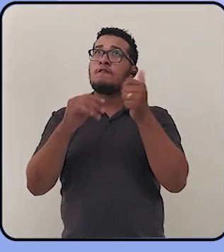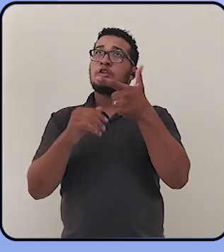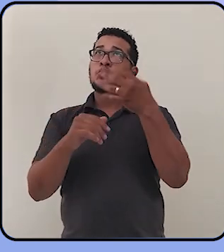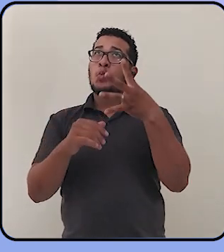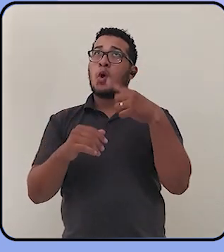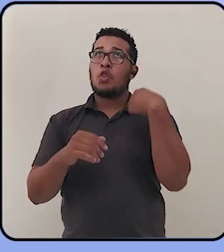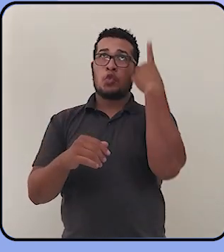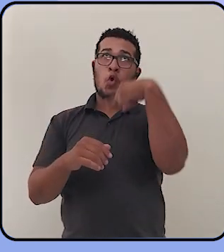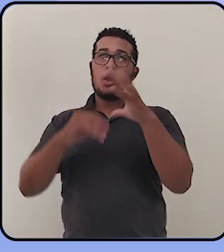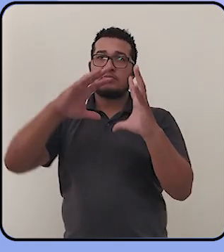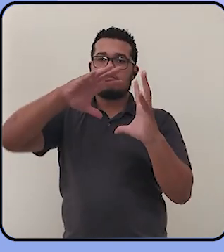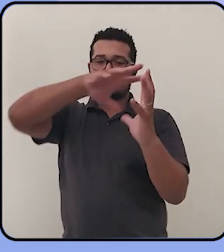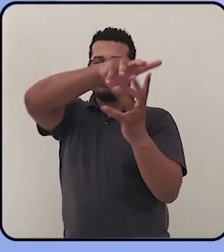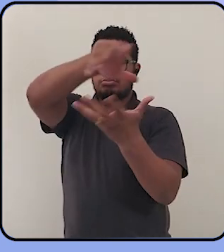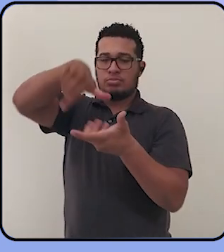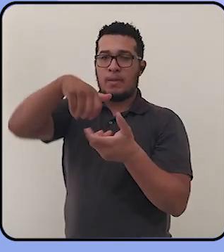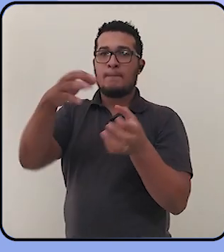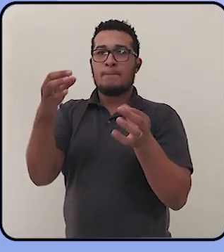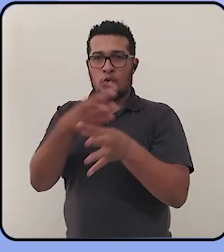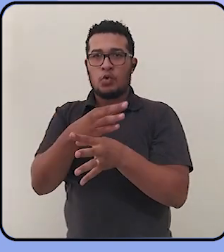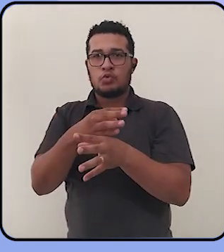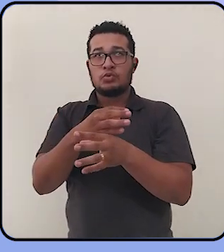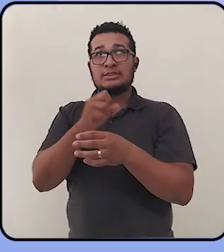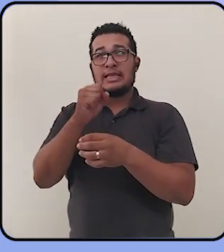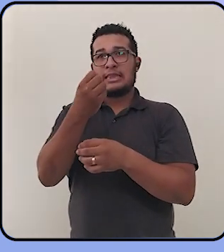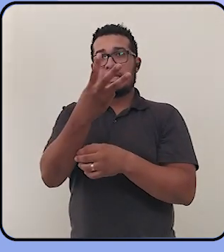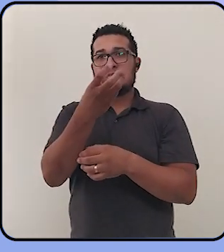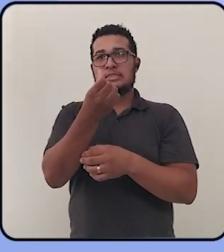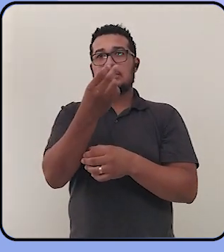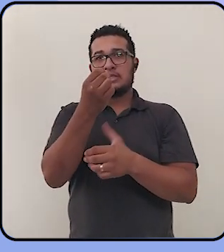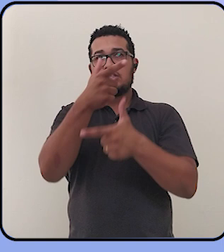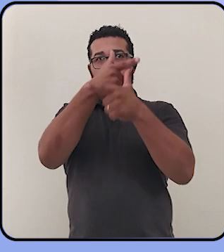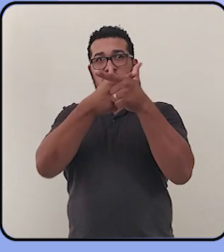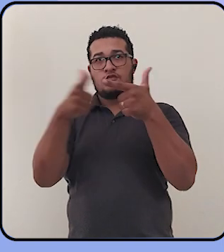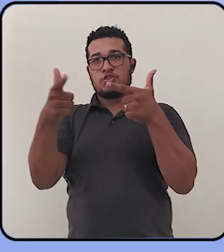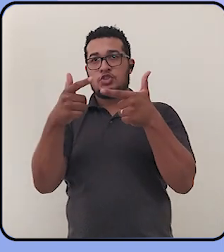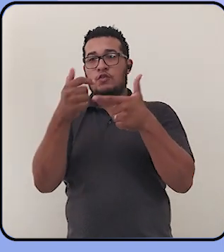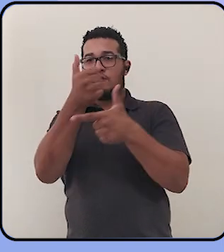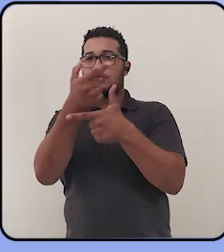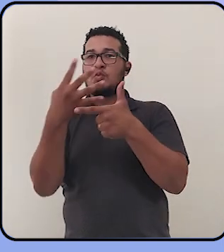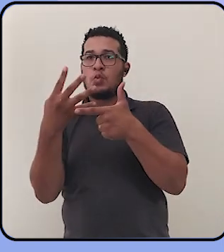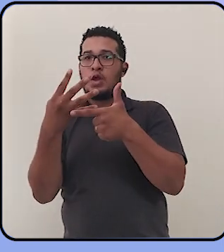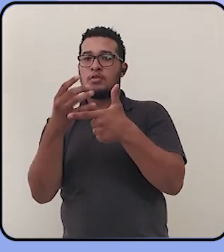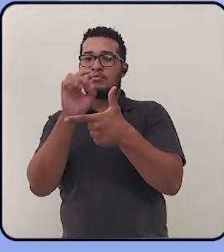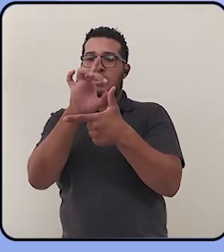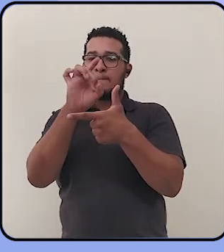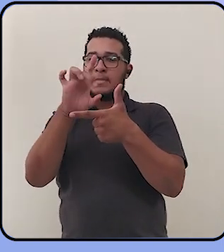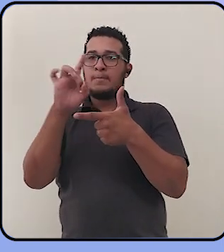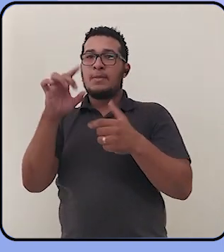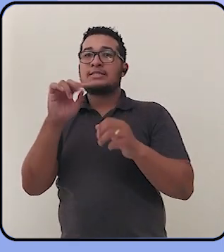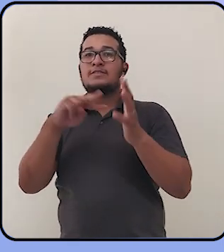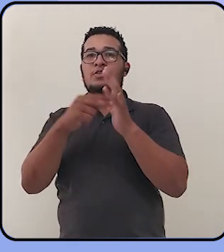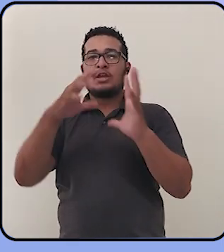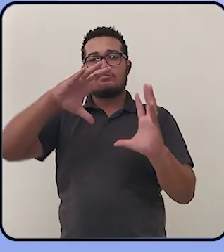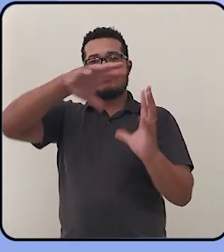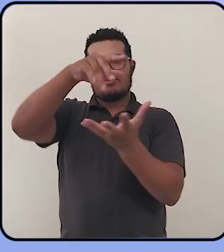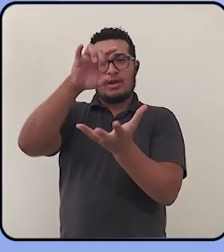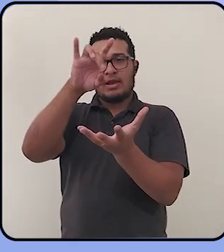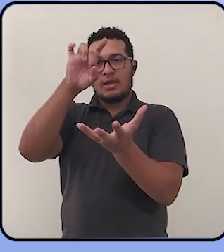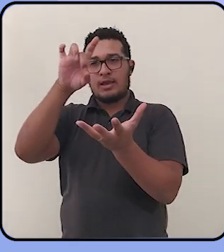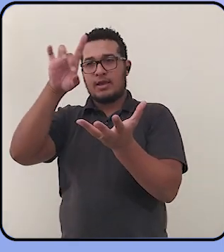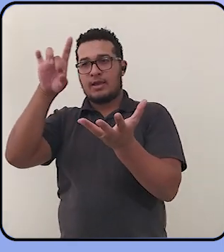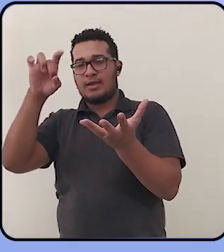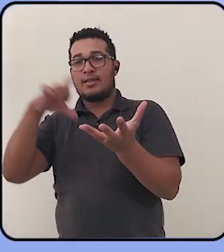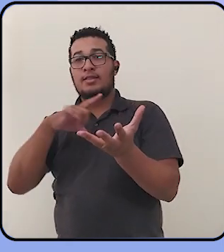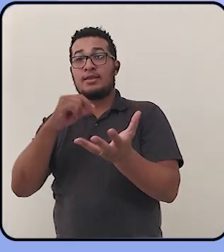graus. 24 horas para girar essa circunferência. 360 graus dividido por 24, você tem